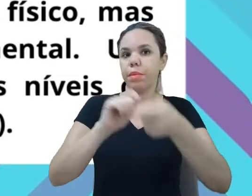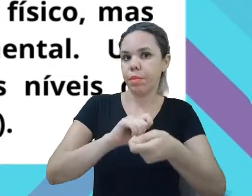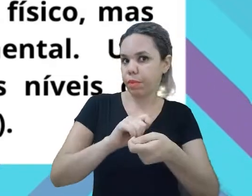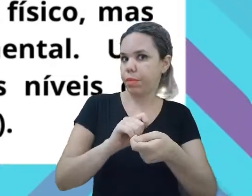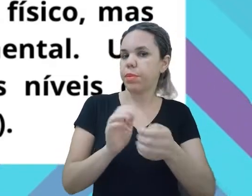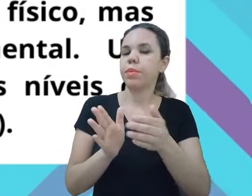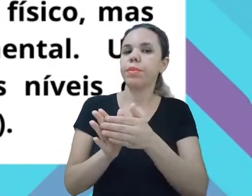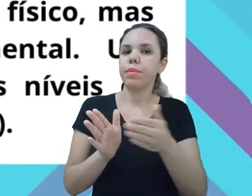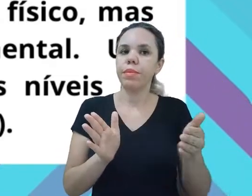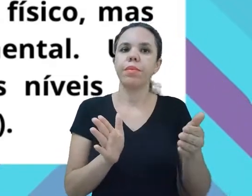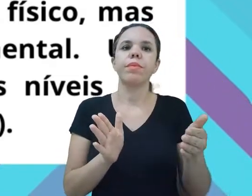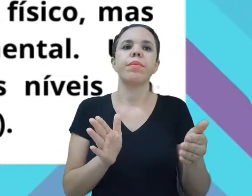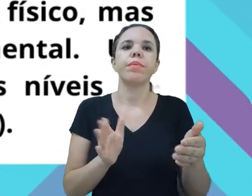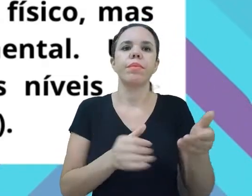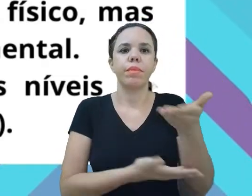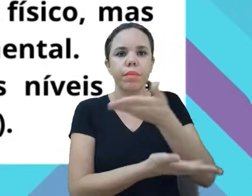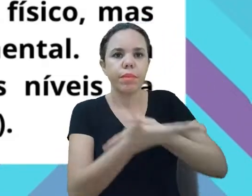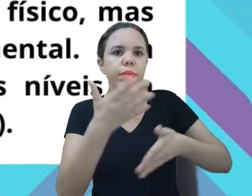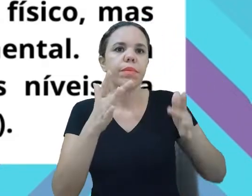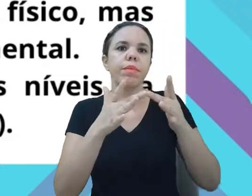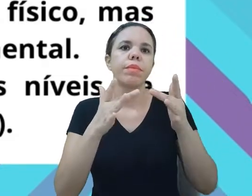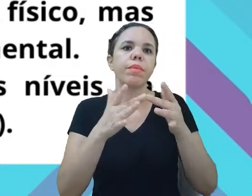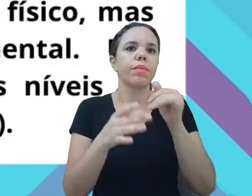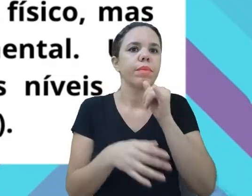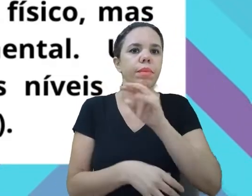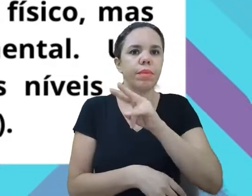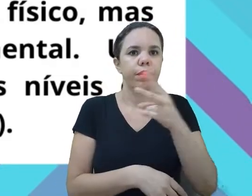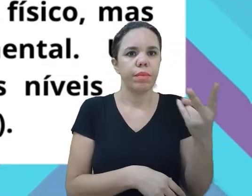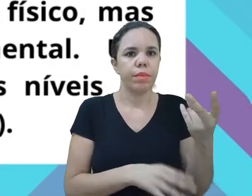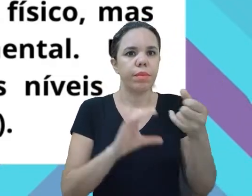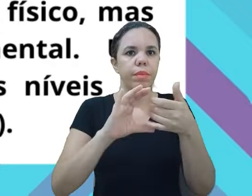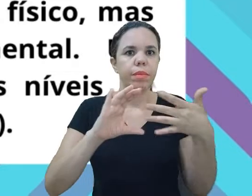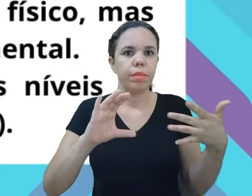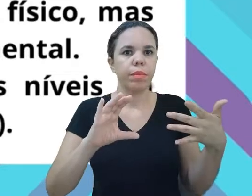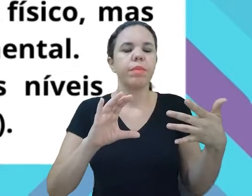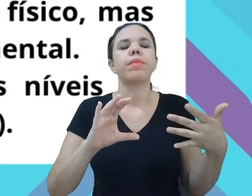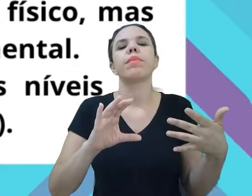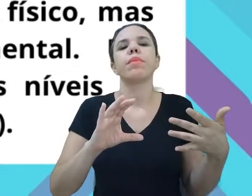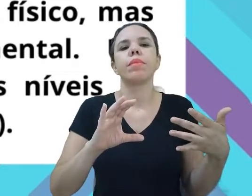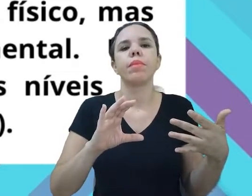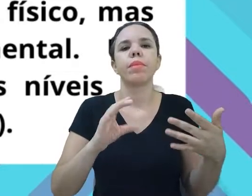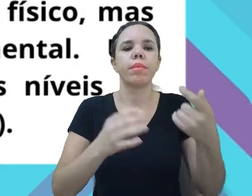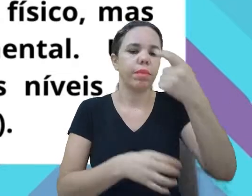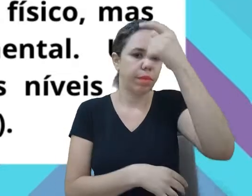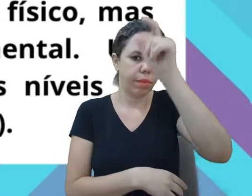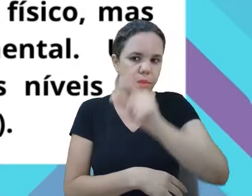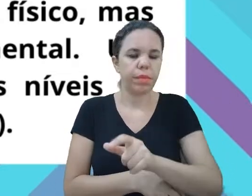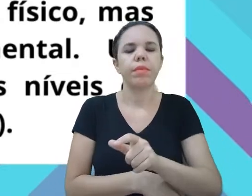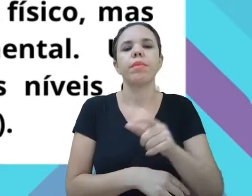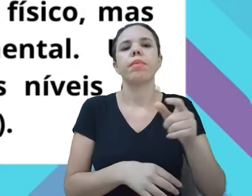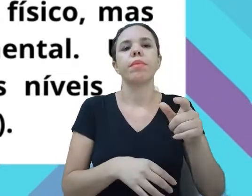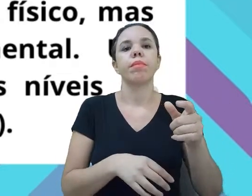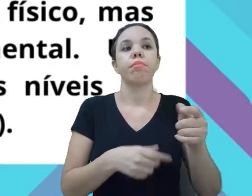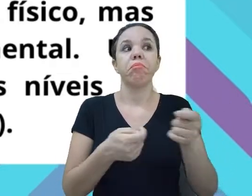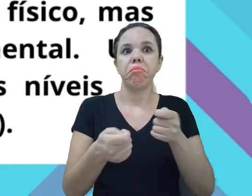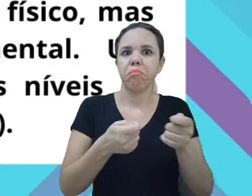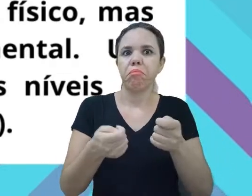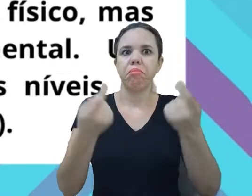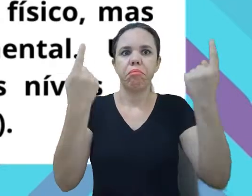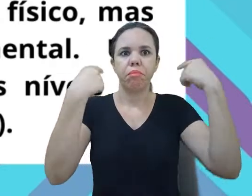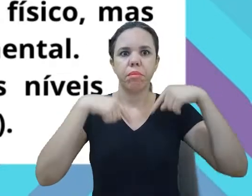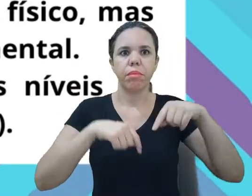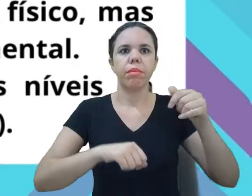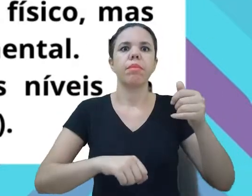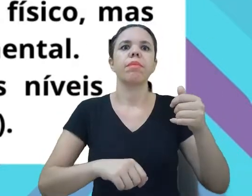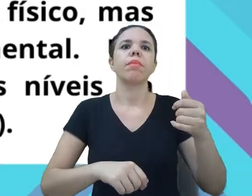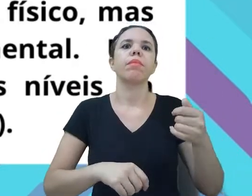é moldado a partir dessas interações, ao contrário de características inatas ao indivíduo, como o